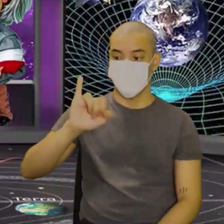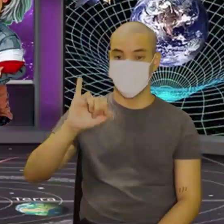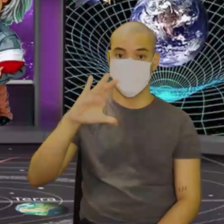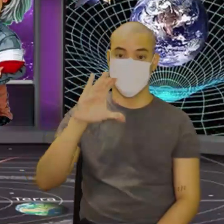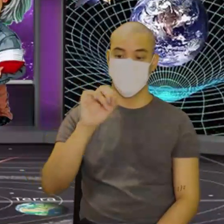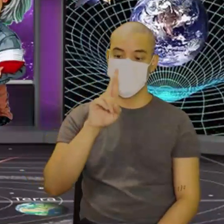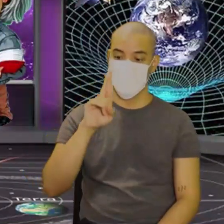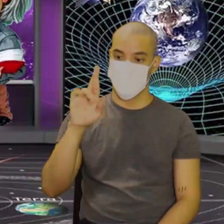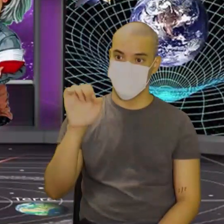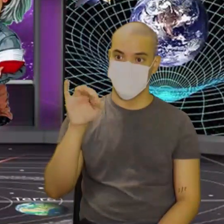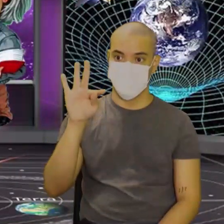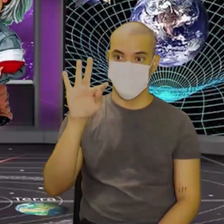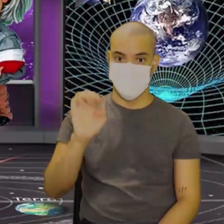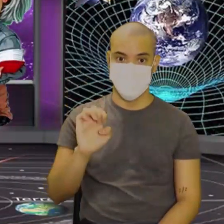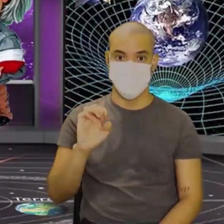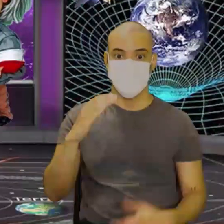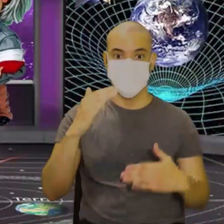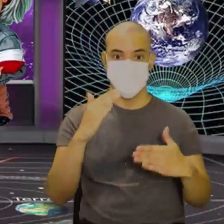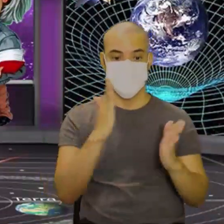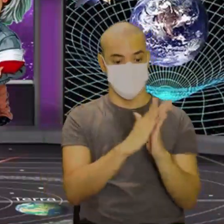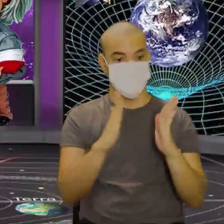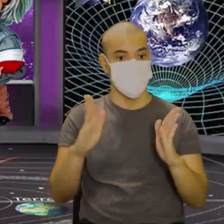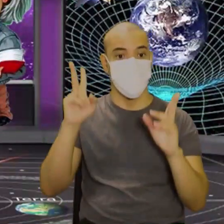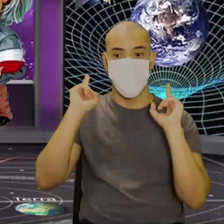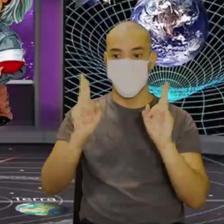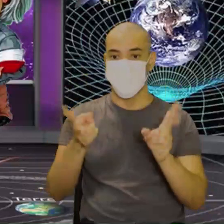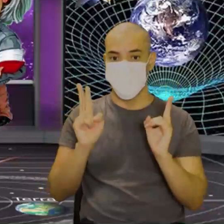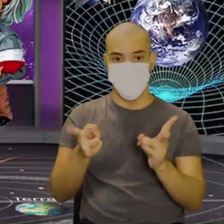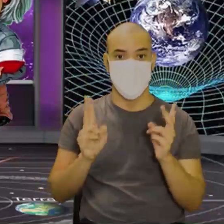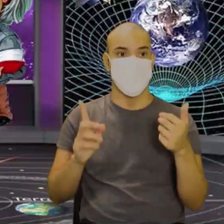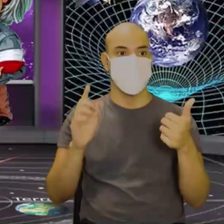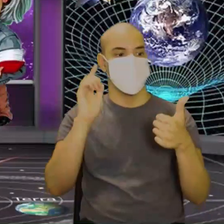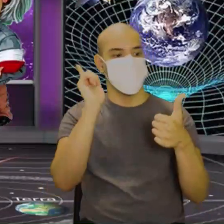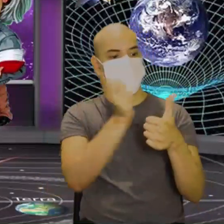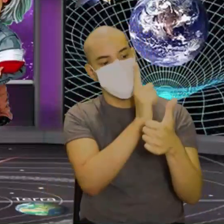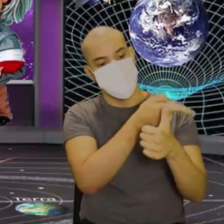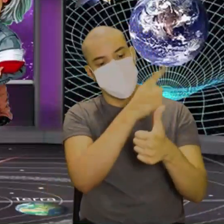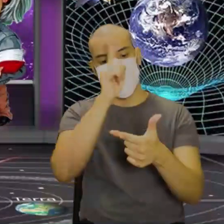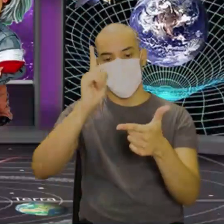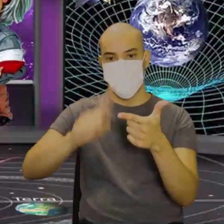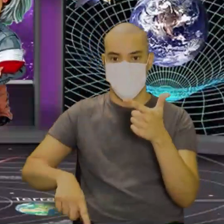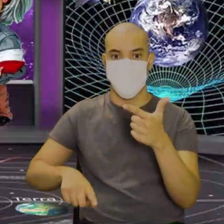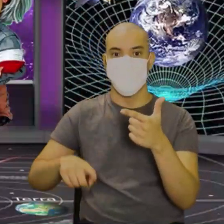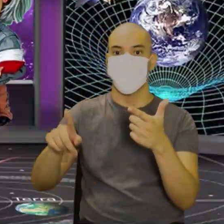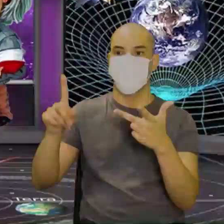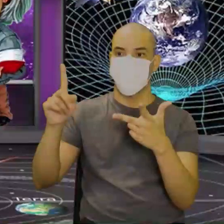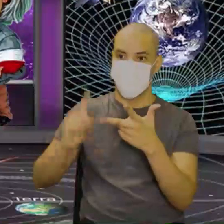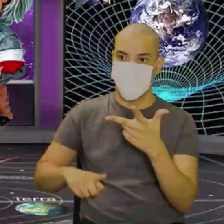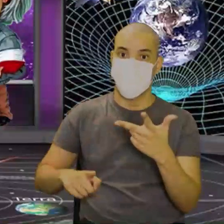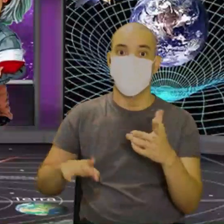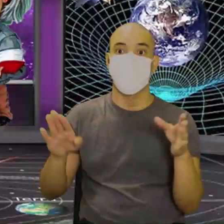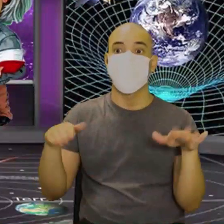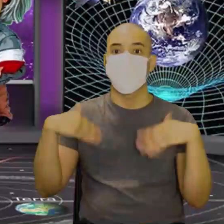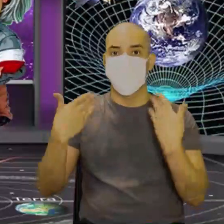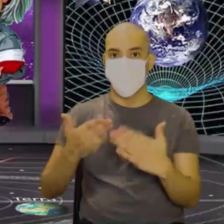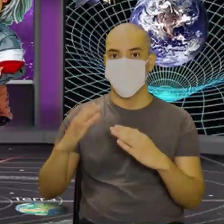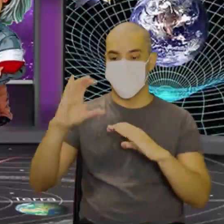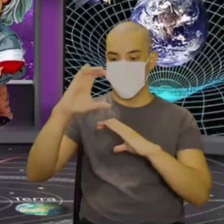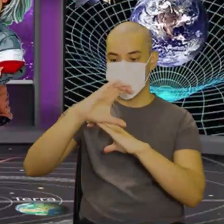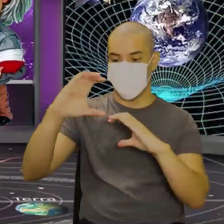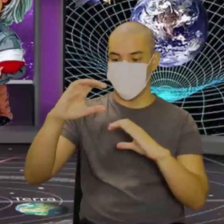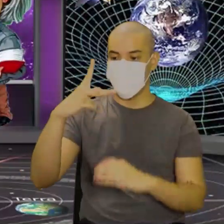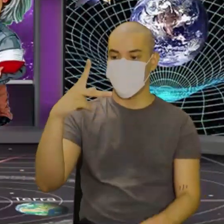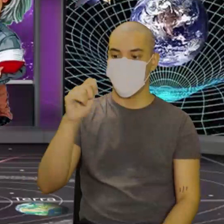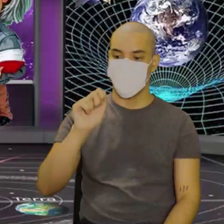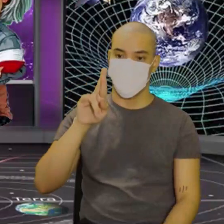lá em série é a mesma que passa pelo primeiro, passa pelo segundo. Lá no paralelo, essa corrente ela é o